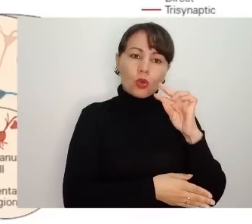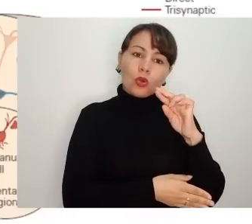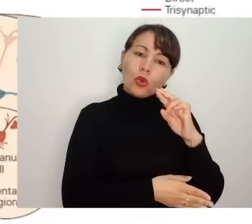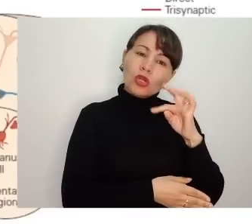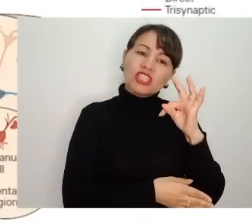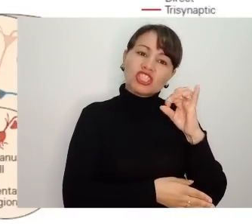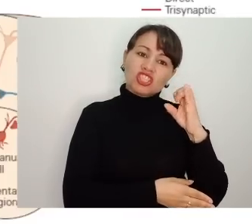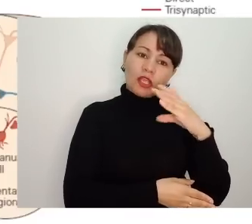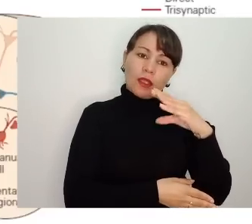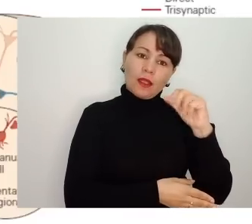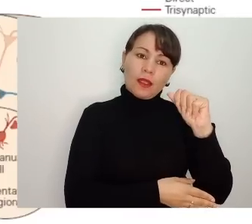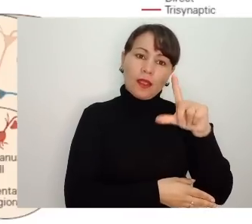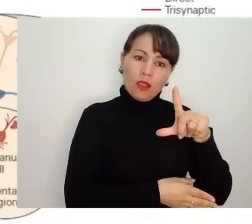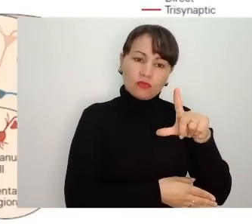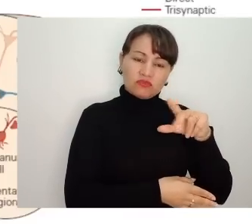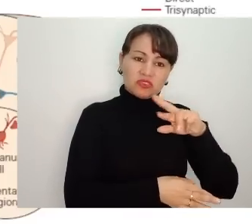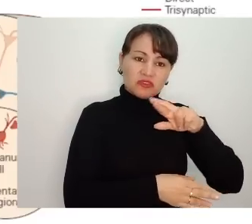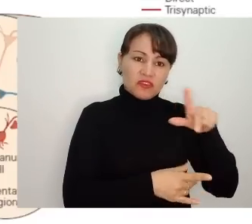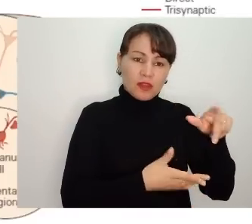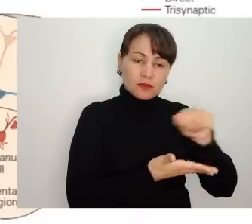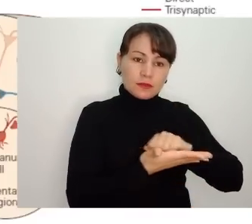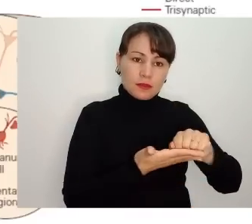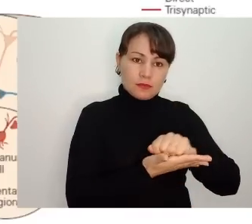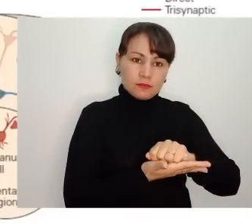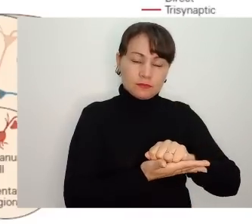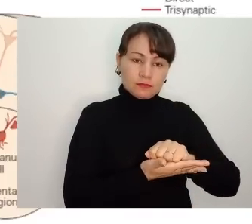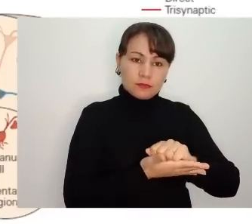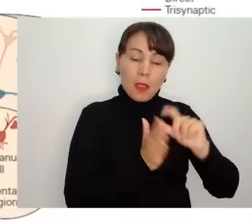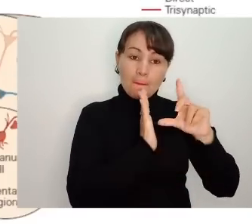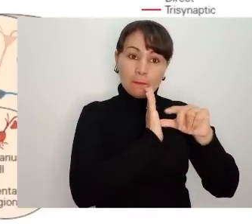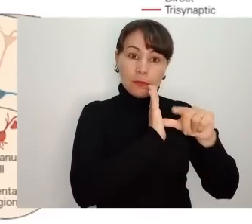cortical, em diferentes áreas corticais.